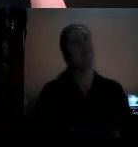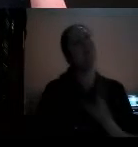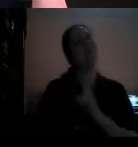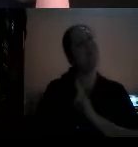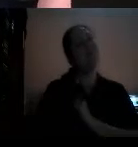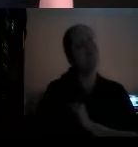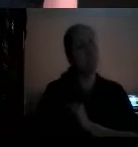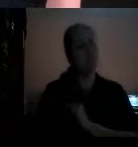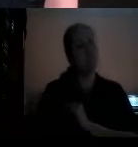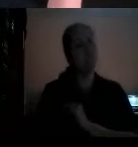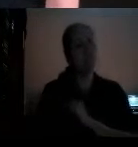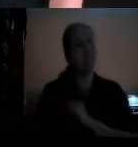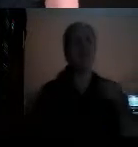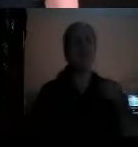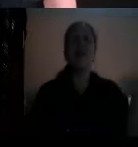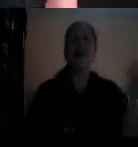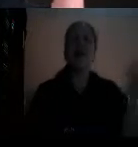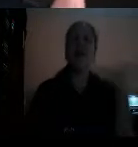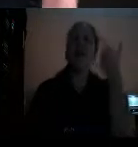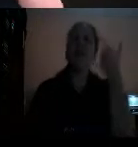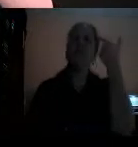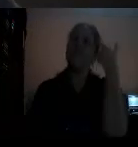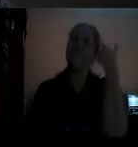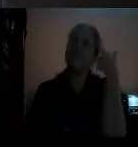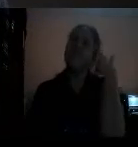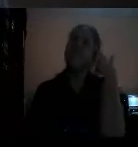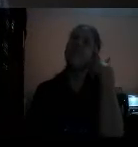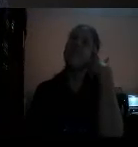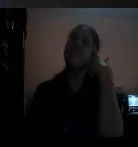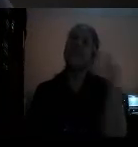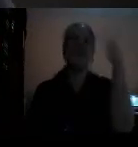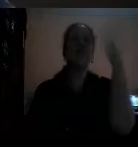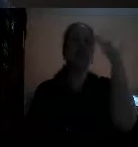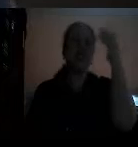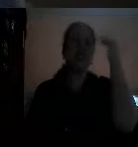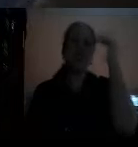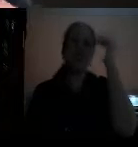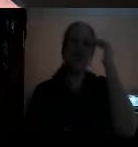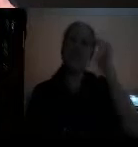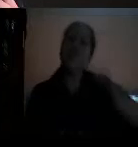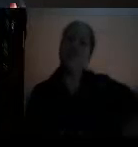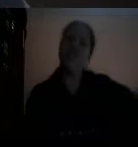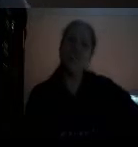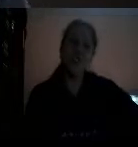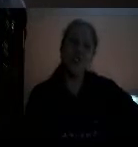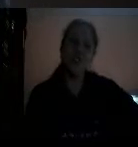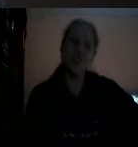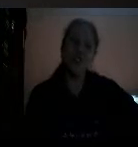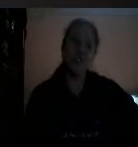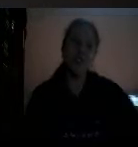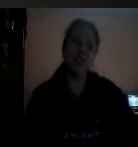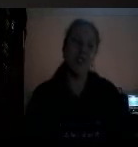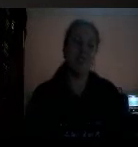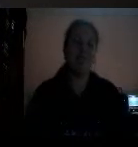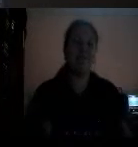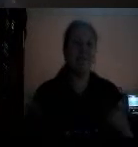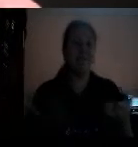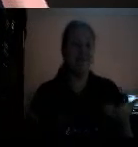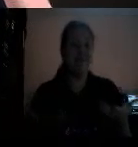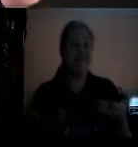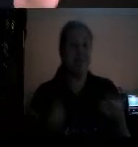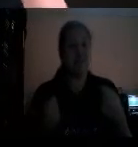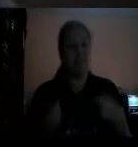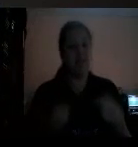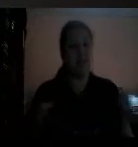essas visões geopolíticas que são muito interessantes. Mas para encerrar o nosso debatezão, nós